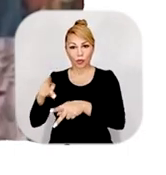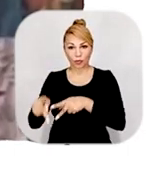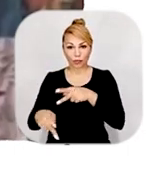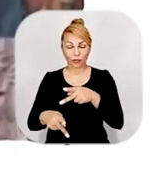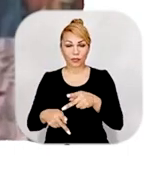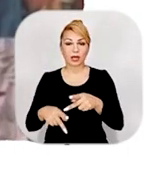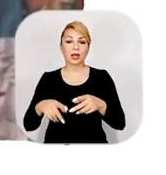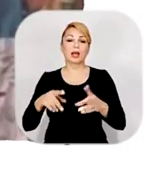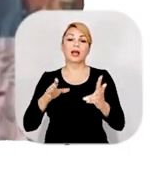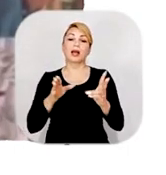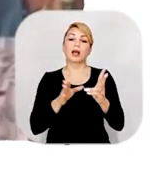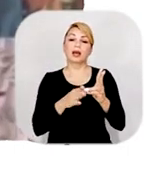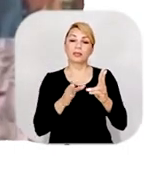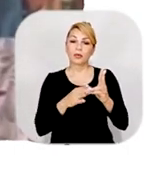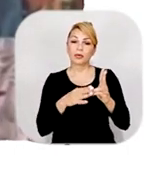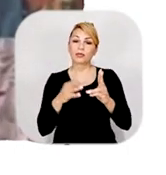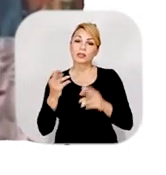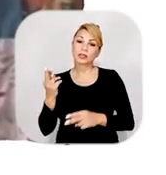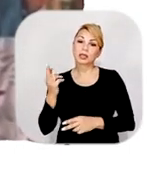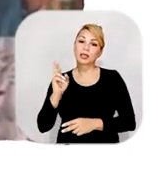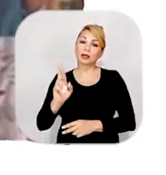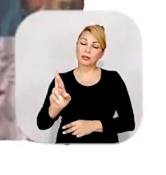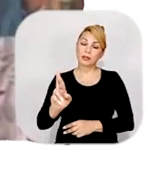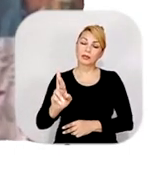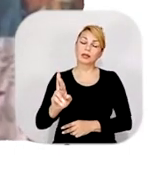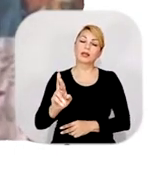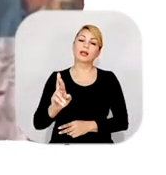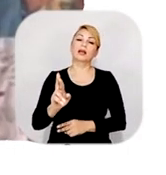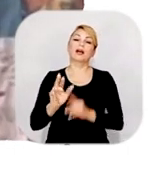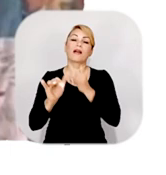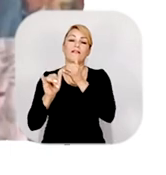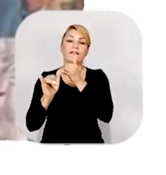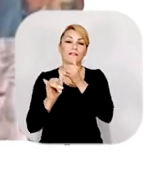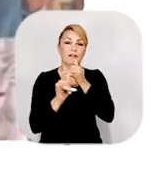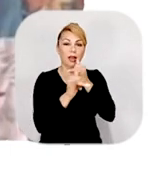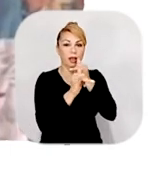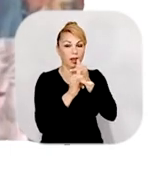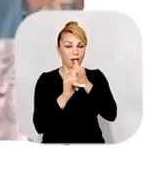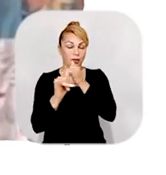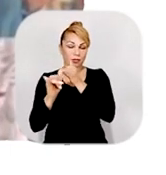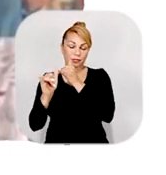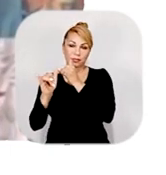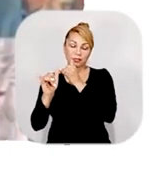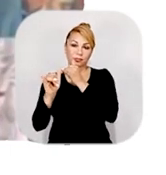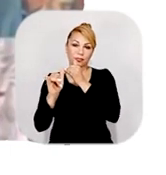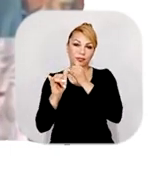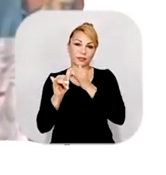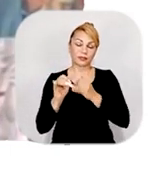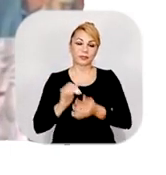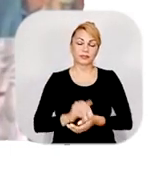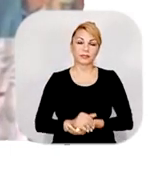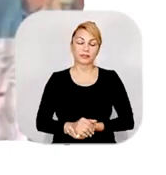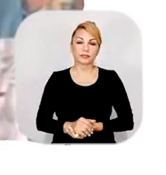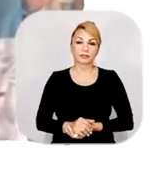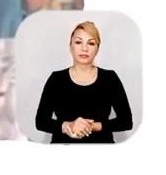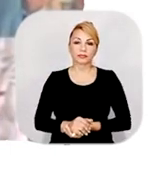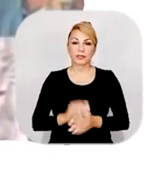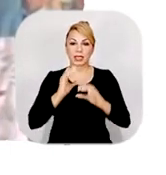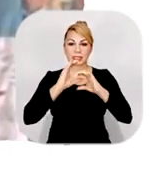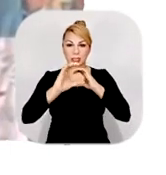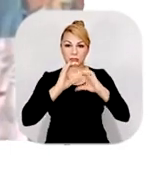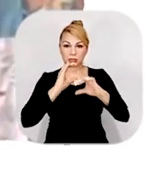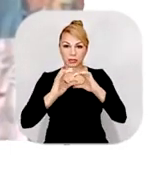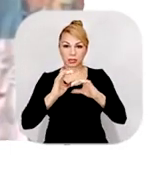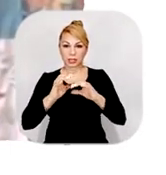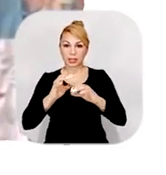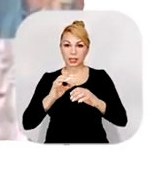a música representa fala das flautas. E não é que essas músicas são